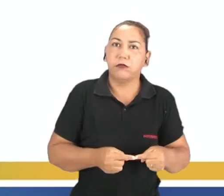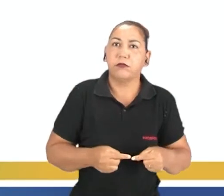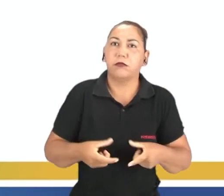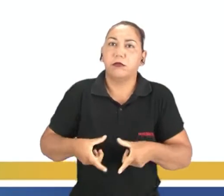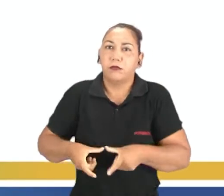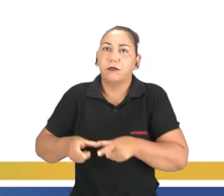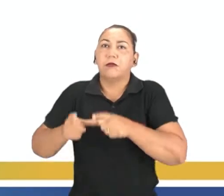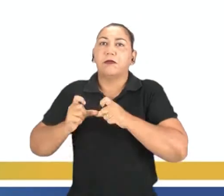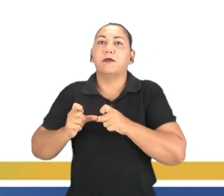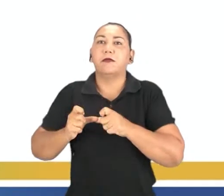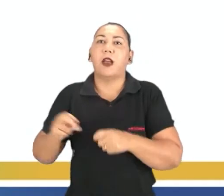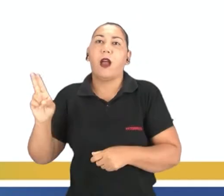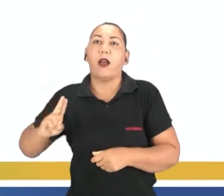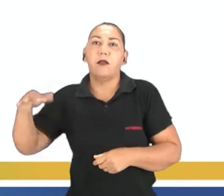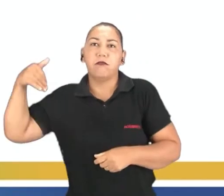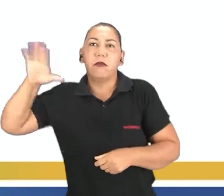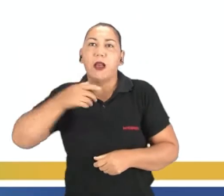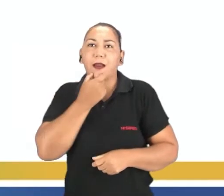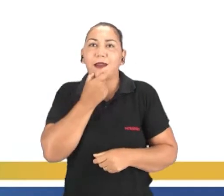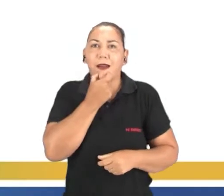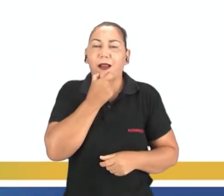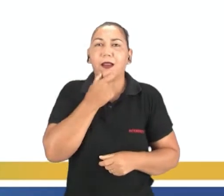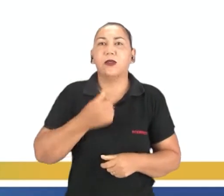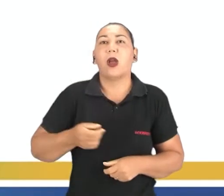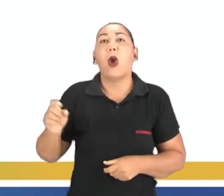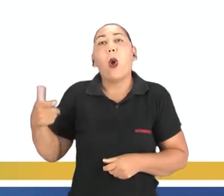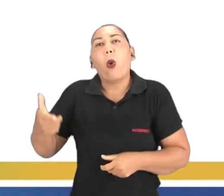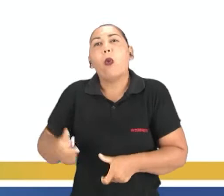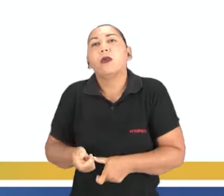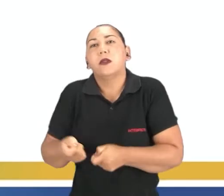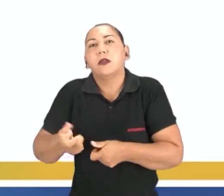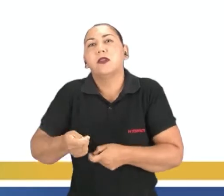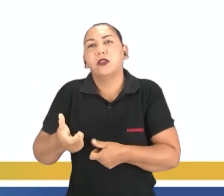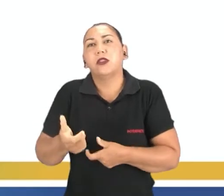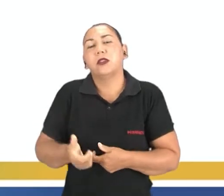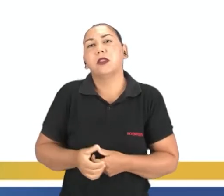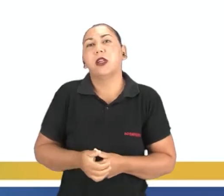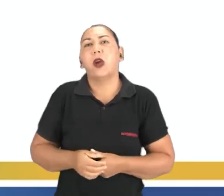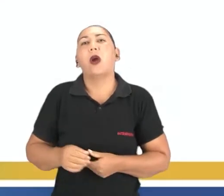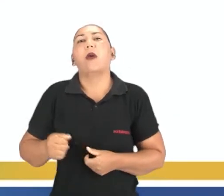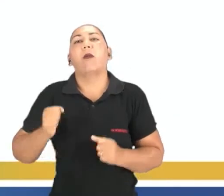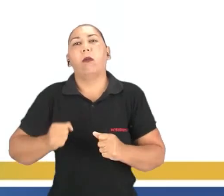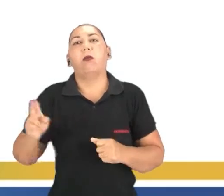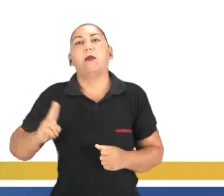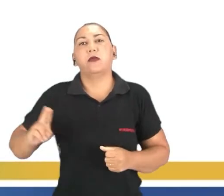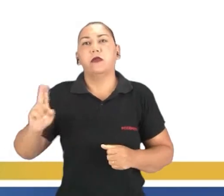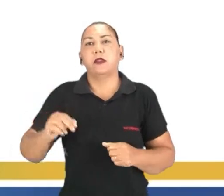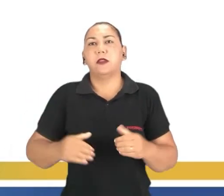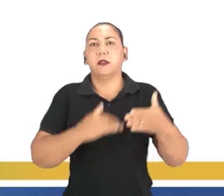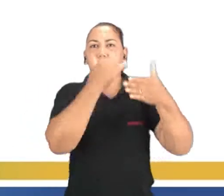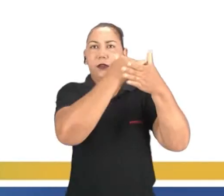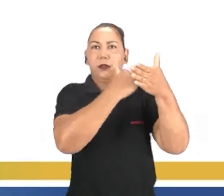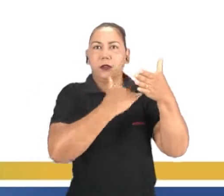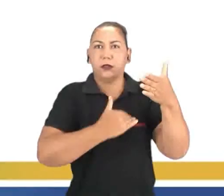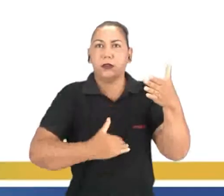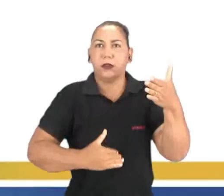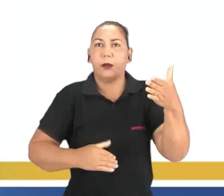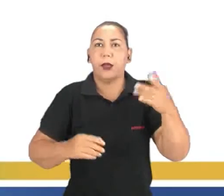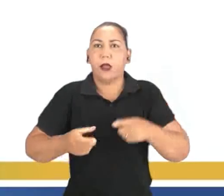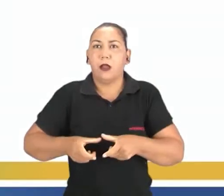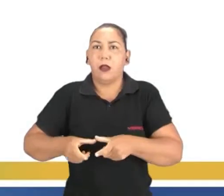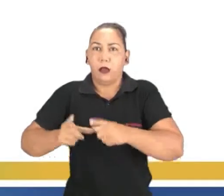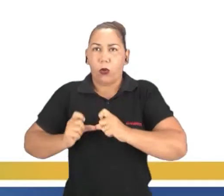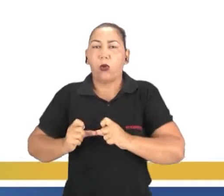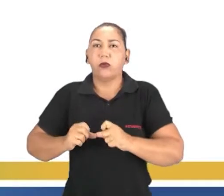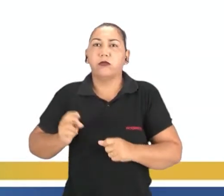conjunções mais usadas no inglês. Outra dica bem útil e fácil é fazer uma tabela de conjunções para ter sempre por perto e